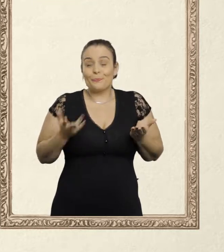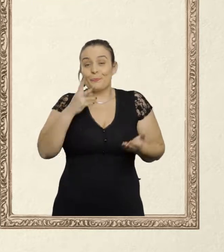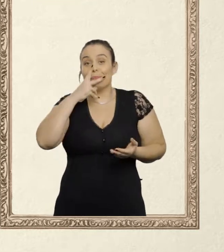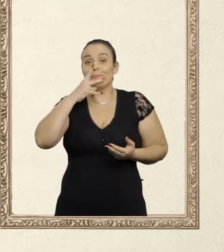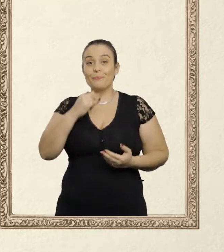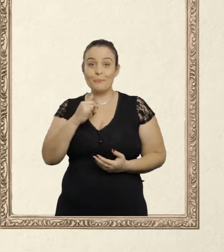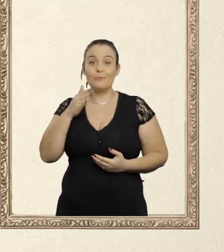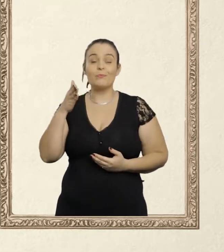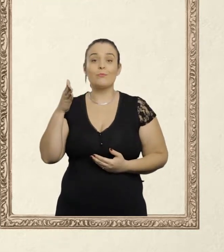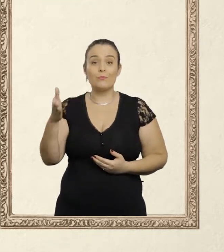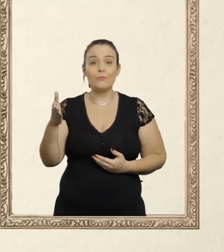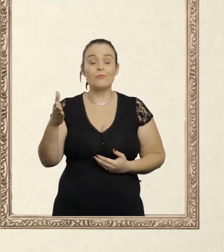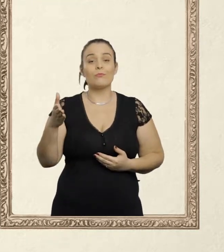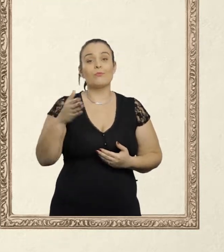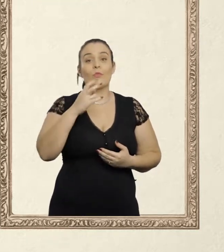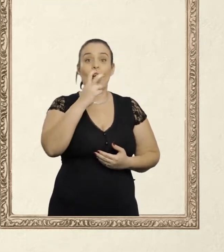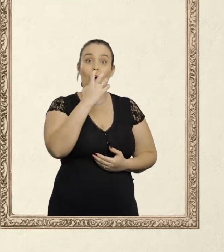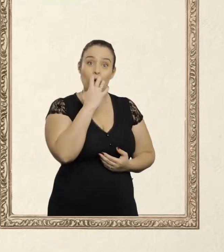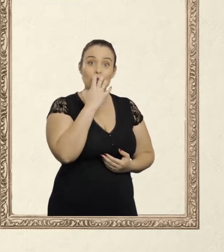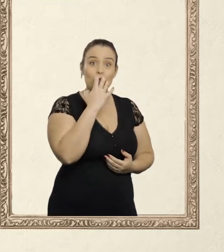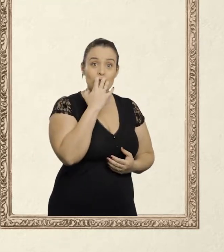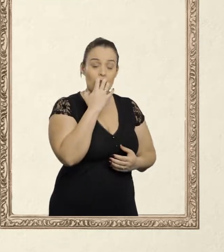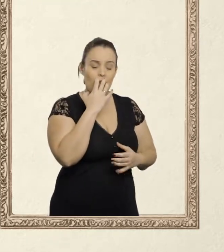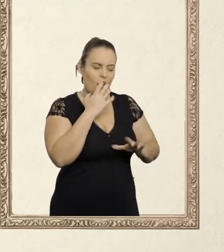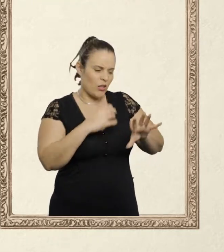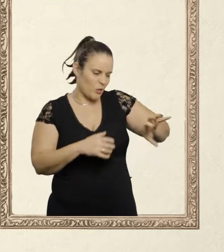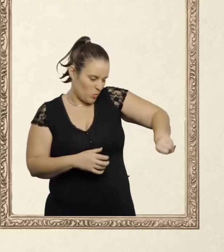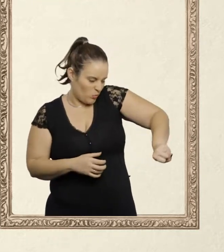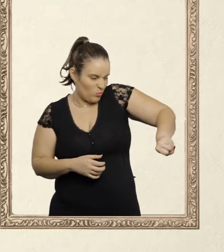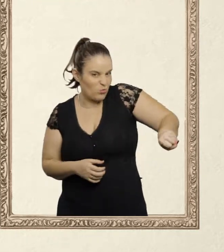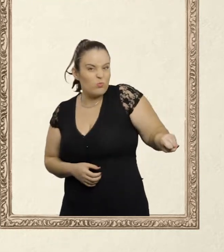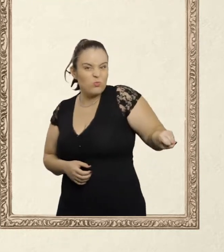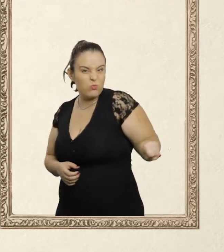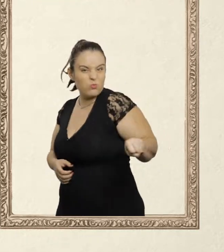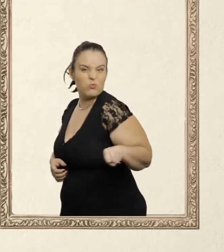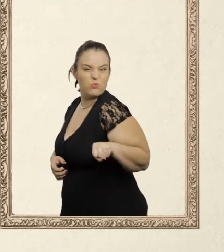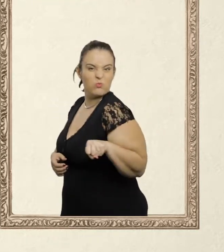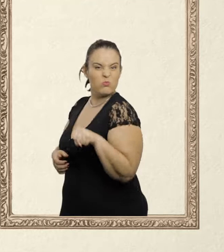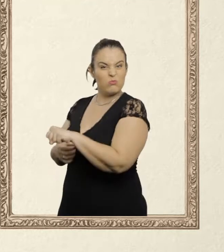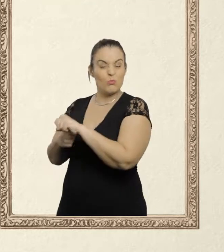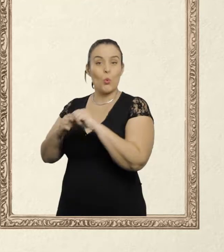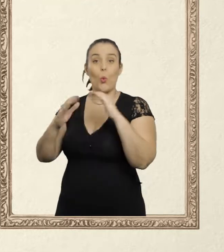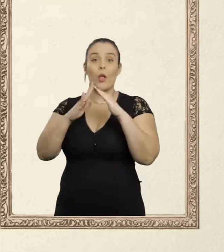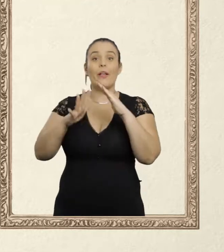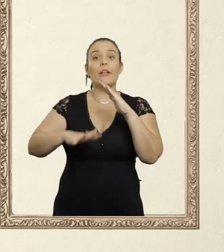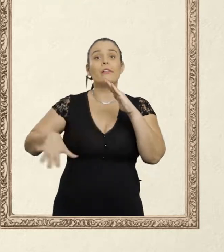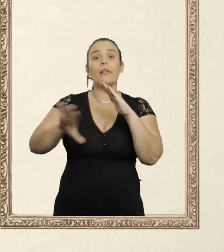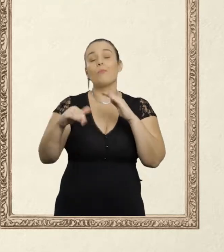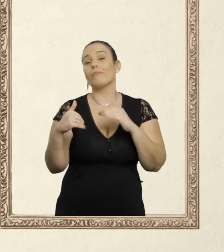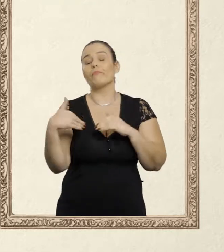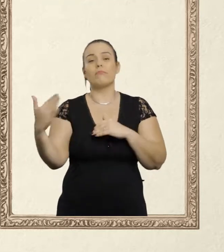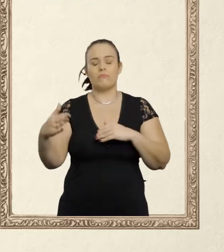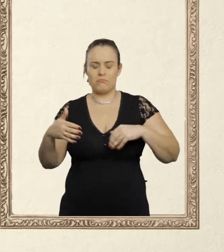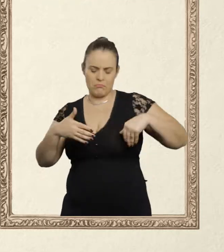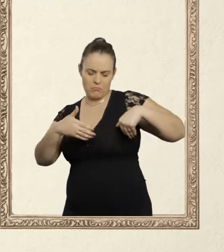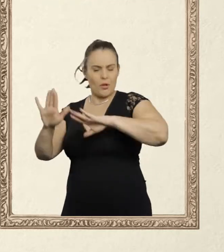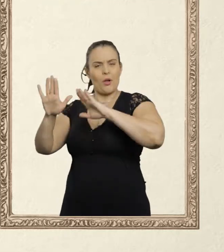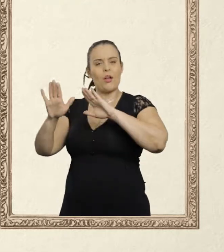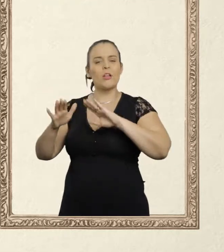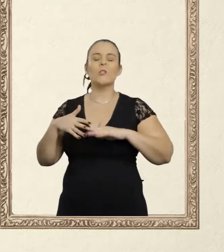com raiva. Por isso, o Sr. Darling amarrou a Naná no quintal. Ele se sentiu um homem forte de